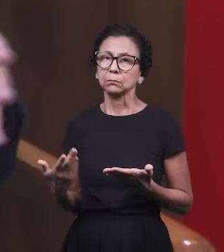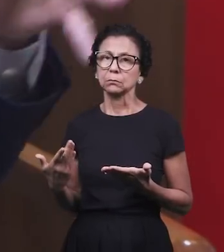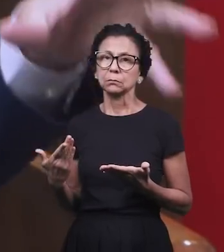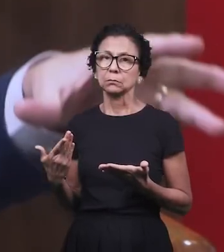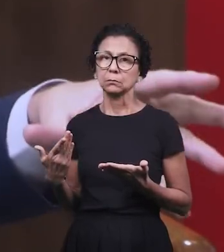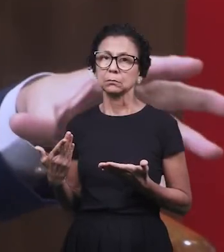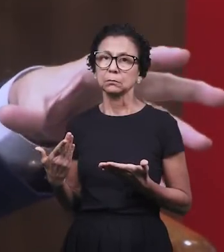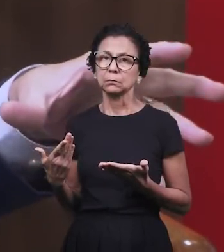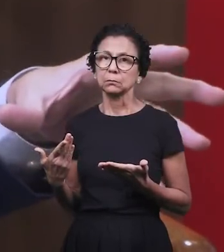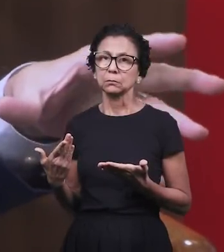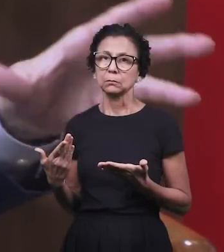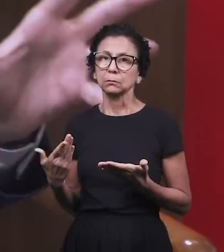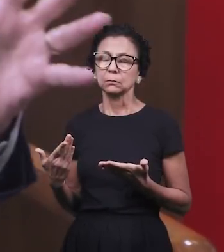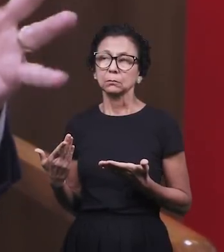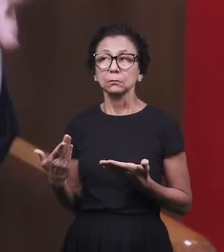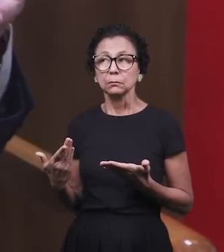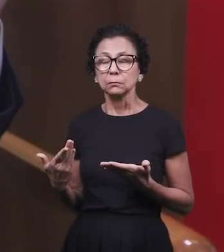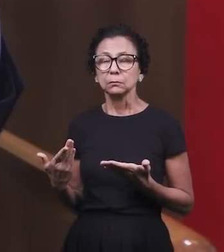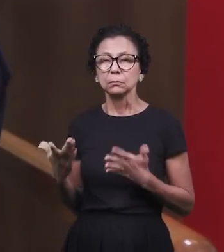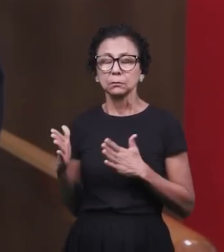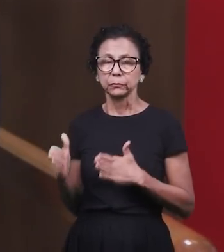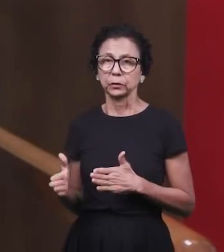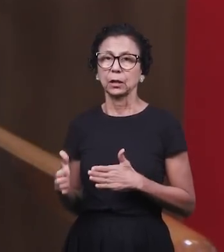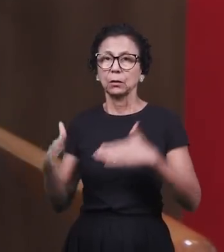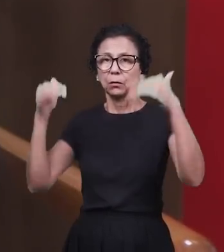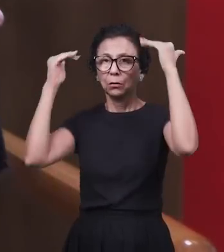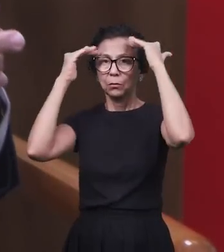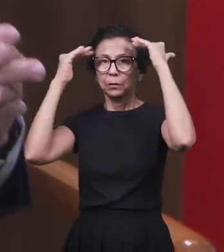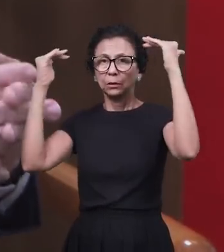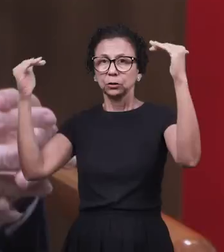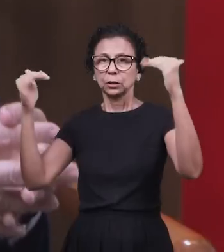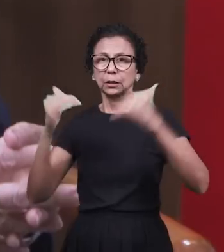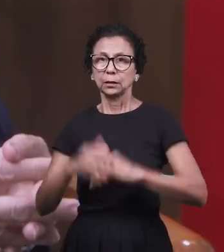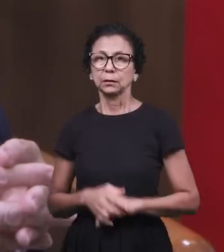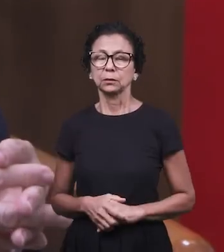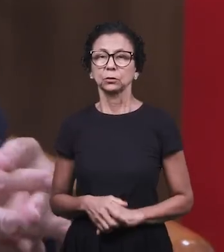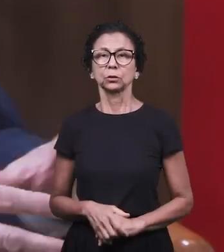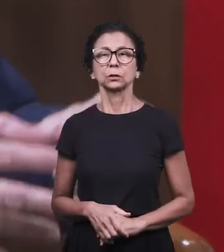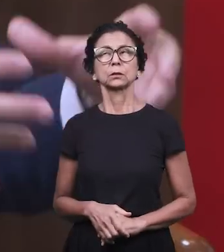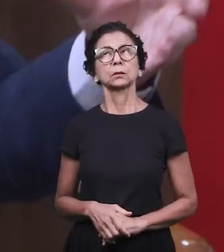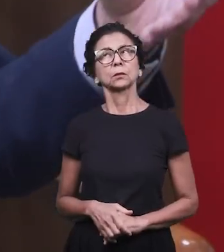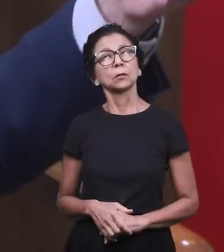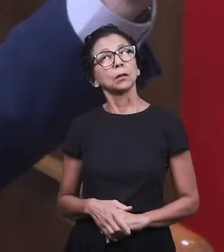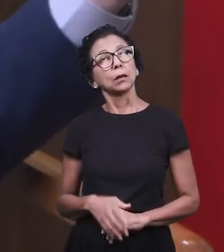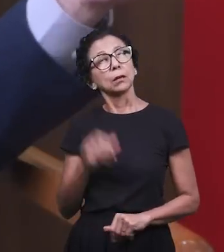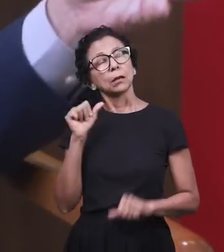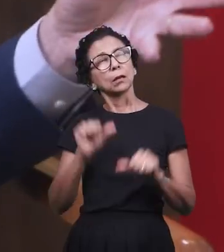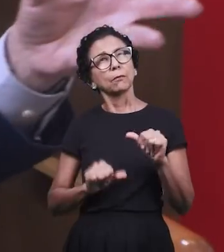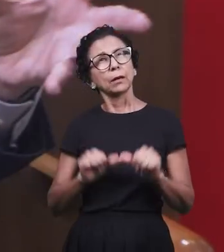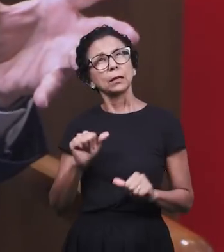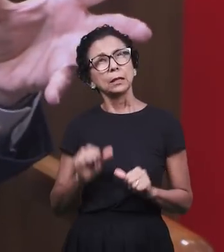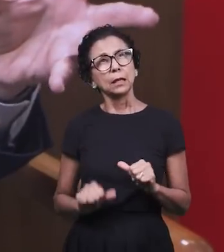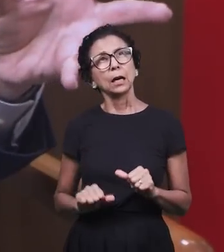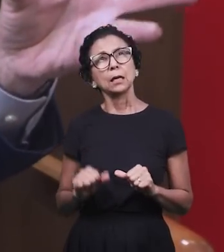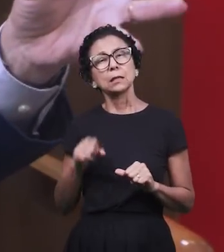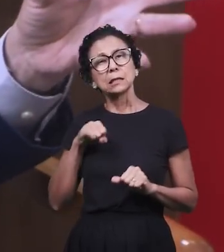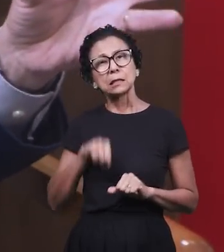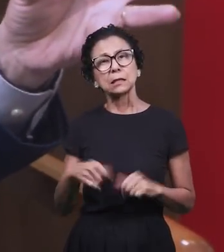pelo Senhor na sua palavra, eu preciso estar convergindo, alinhado com